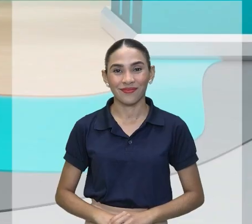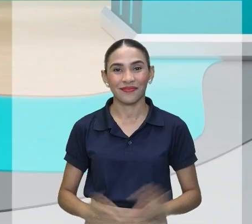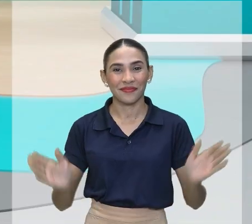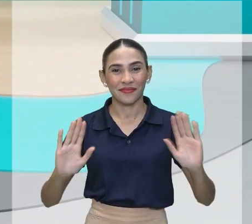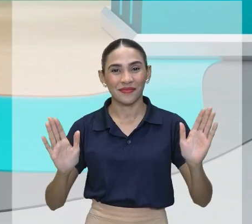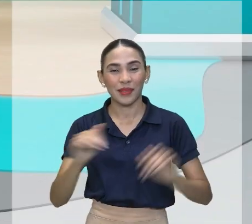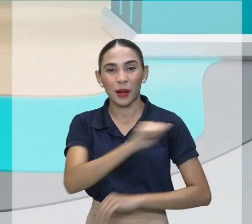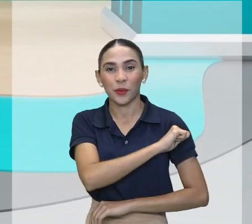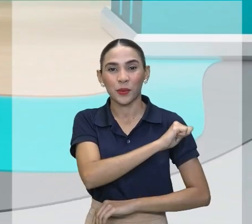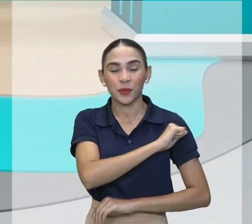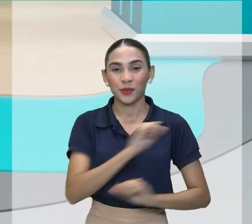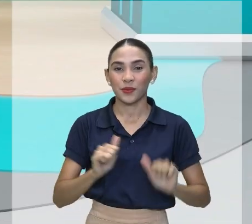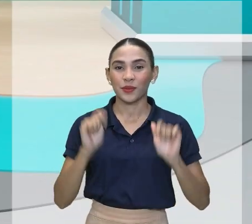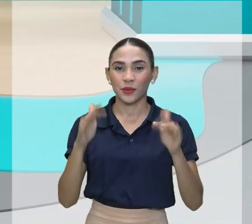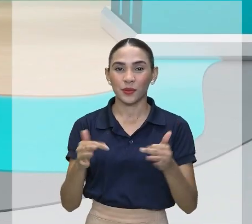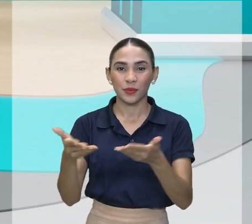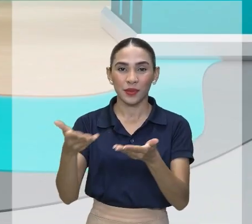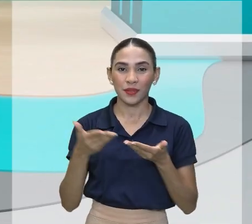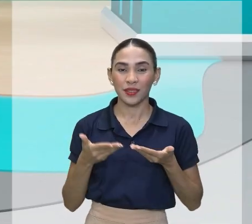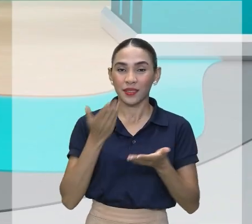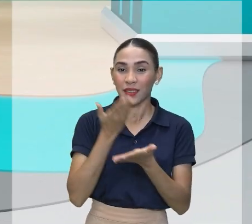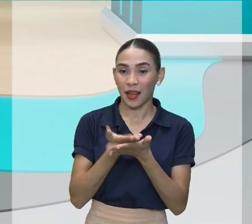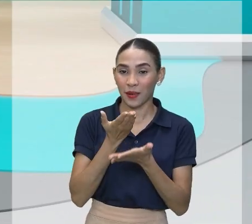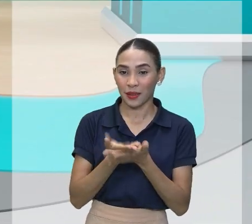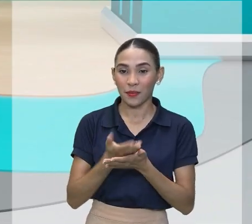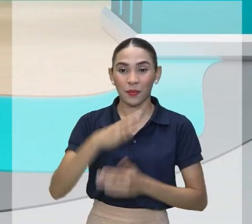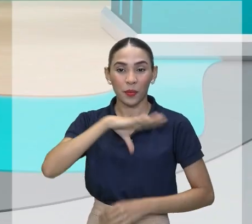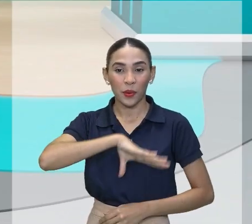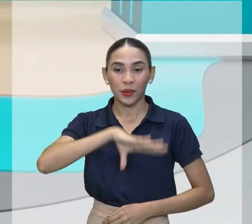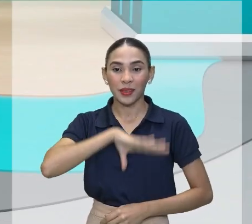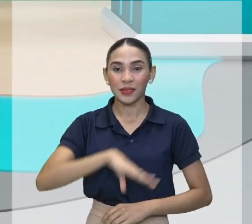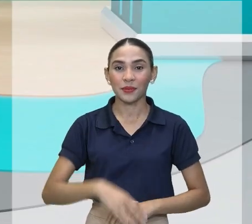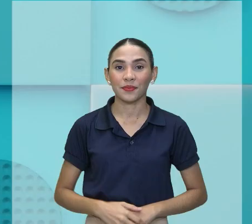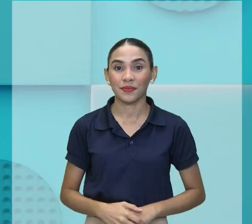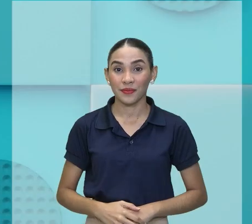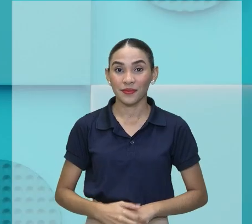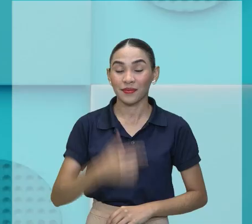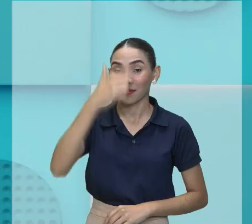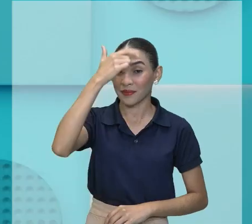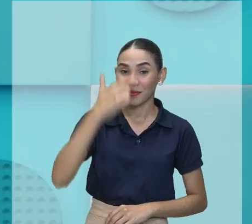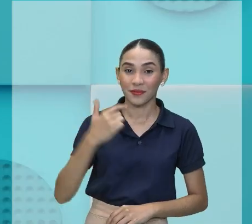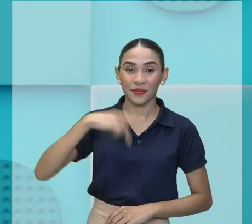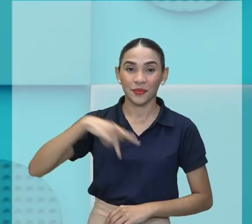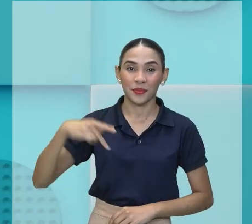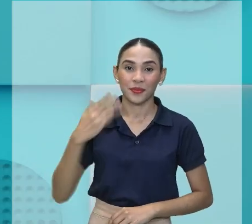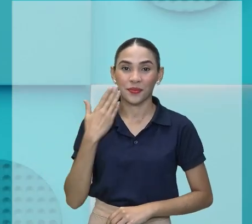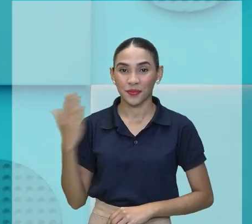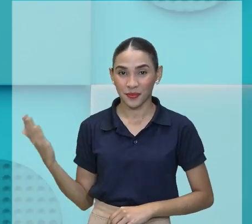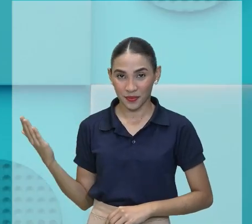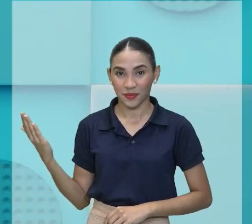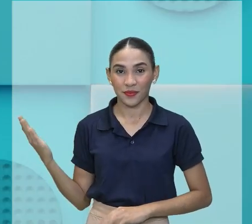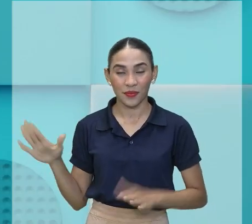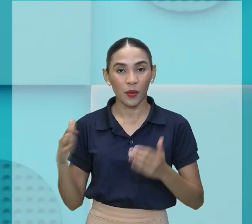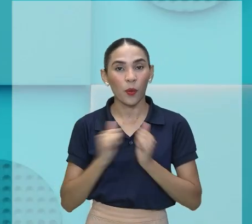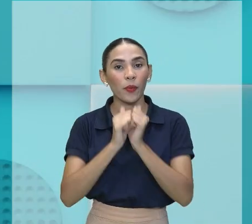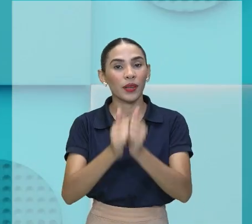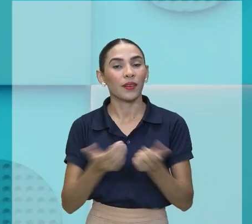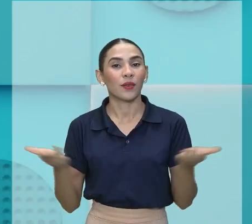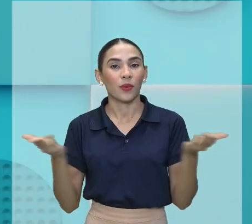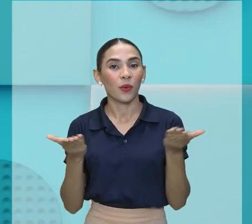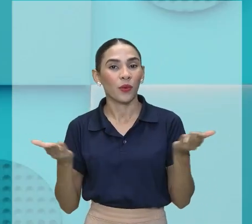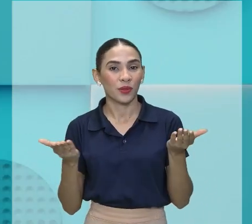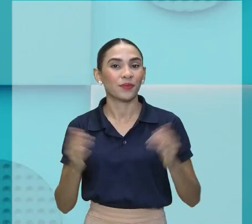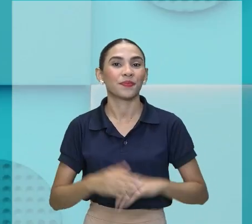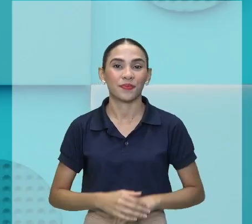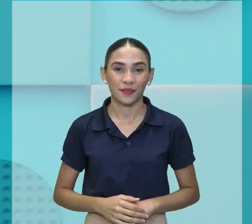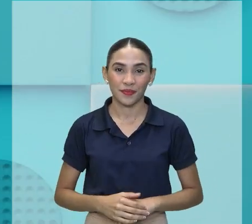Olá, turmas! Bem-vindos a mais uma aula de língua portuguesa. Eu sou o professor Denilson e vou acompanhar vocês